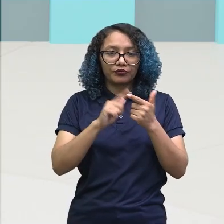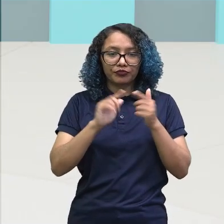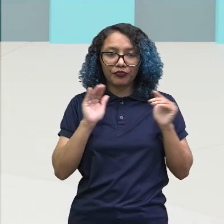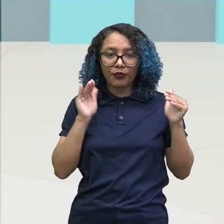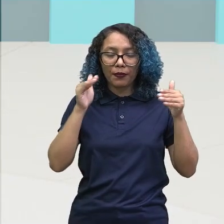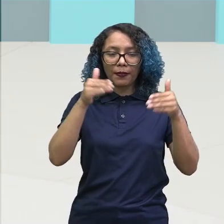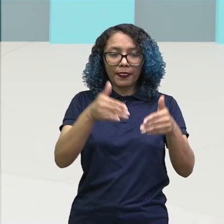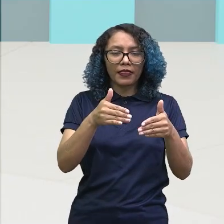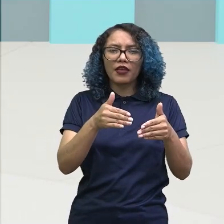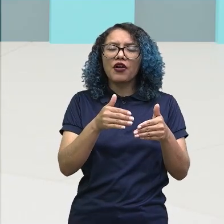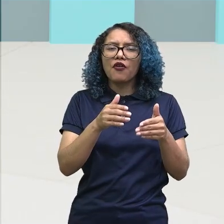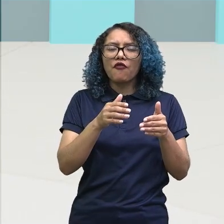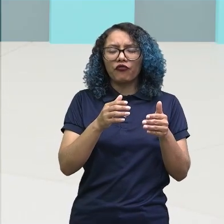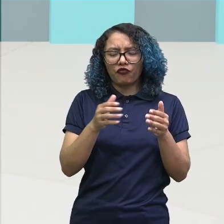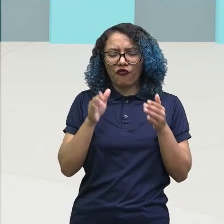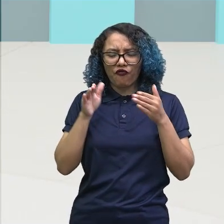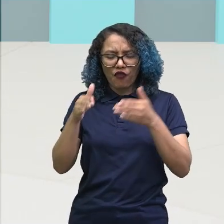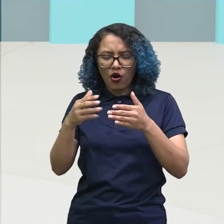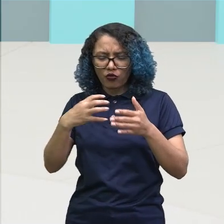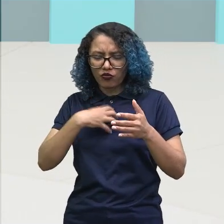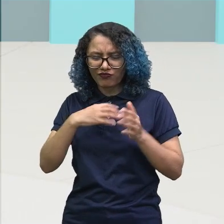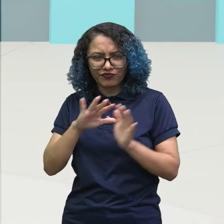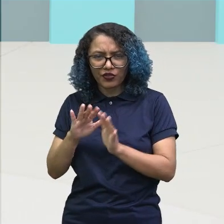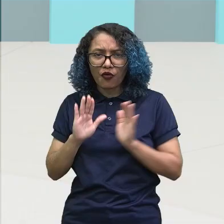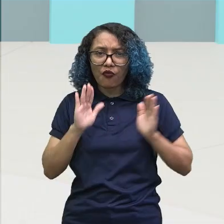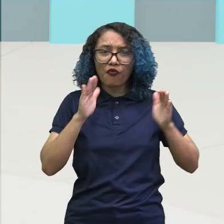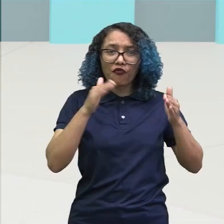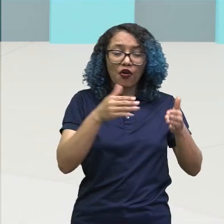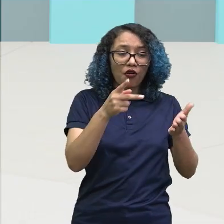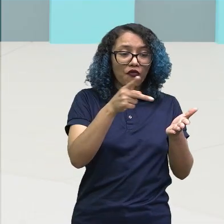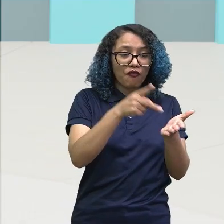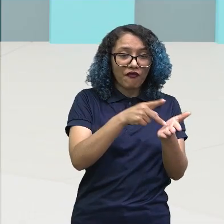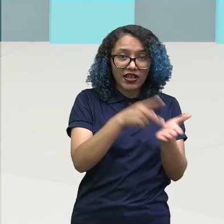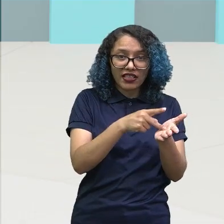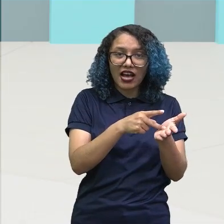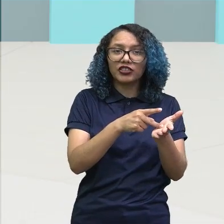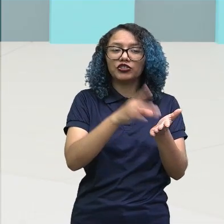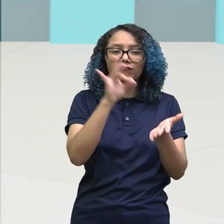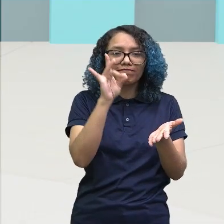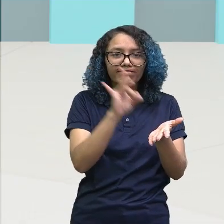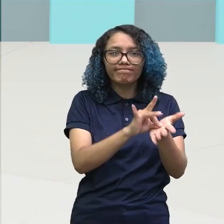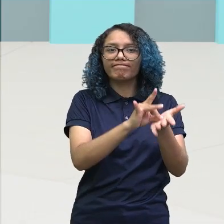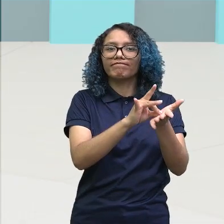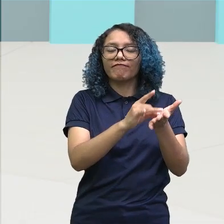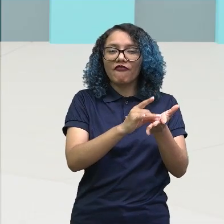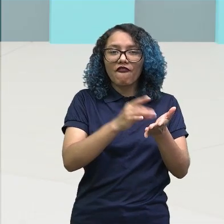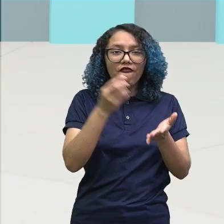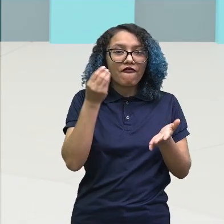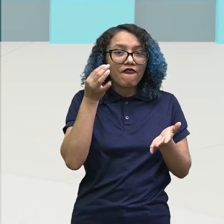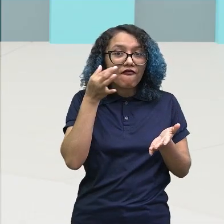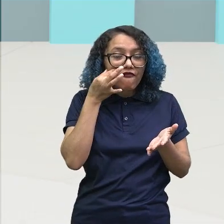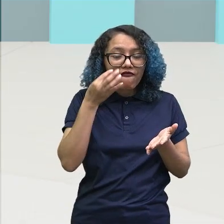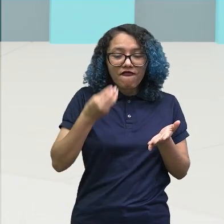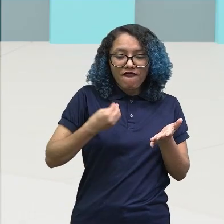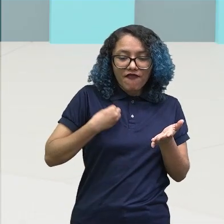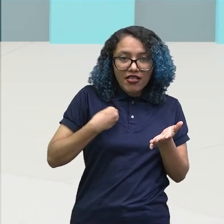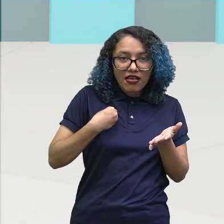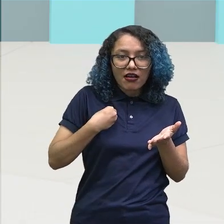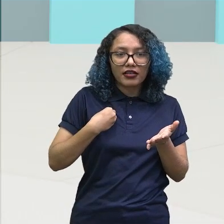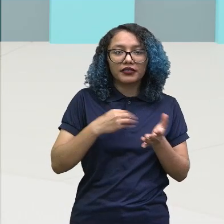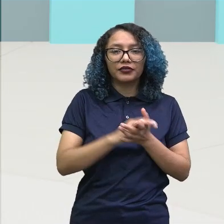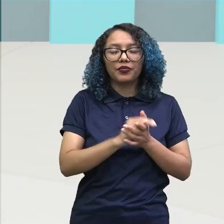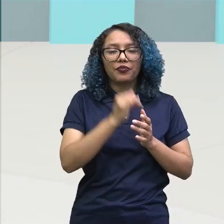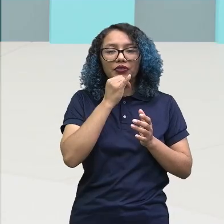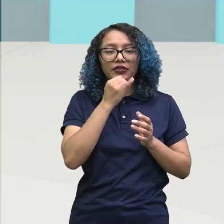com o meu sentimentalismo. Eu quero mostrar a realidade nua e crua. Então, eu vou fazer uma crítica como se eu não